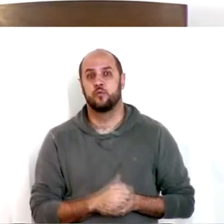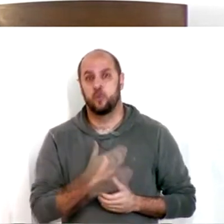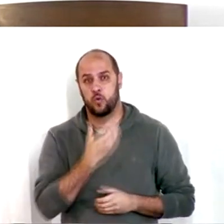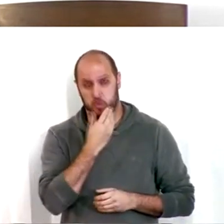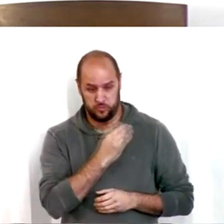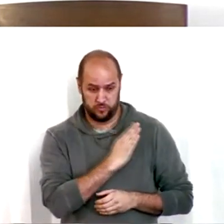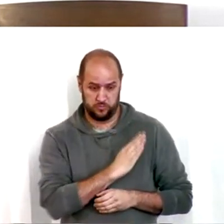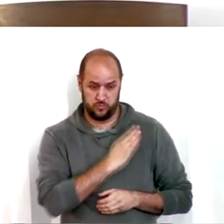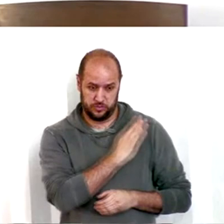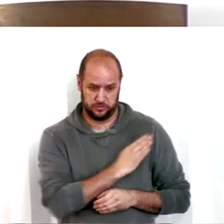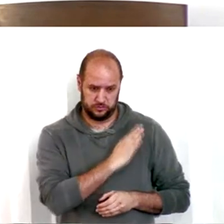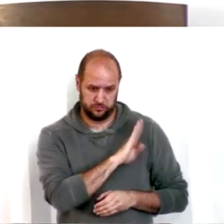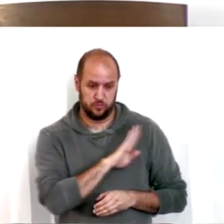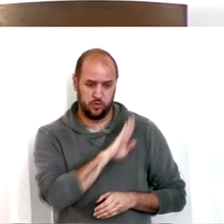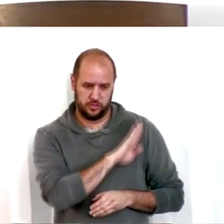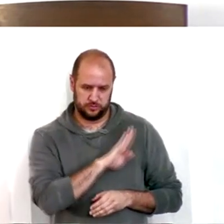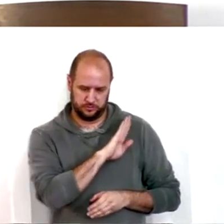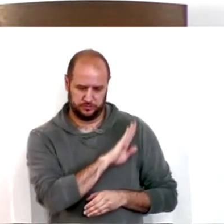Boaz